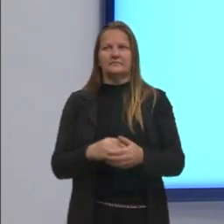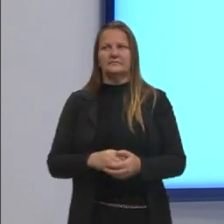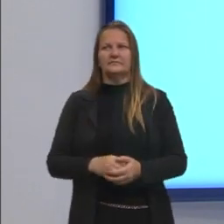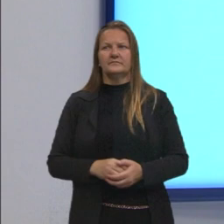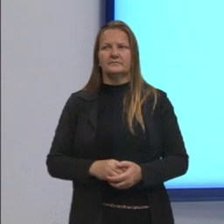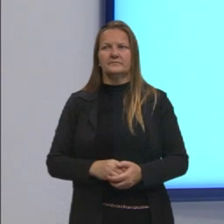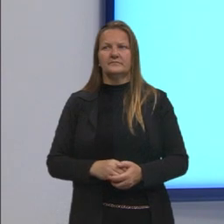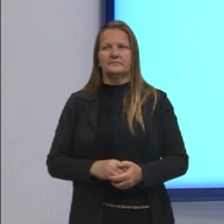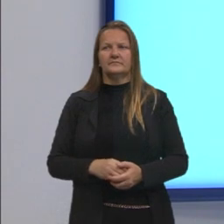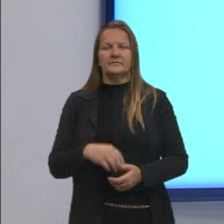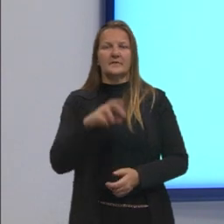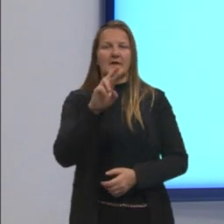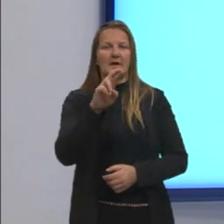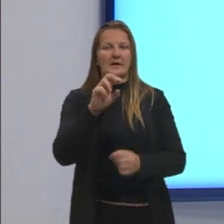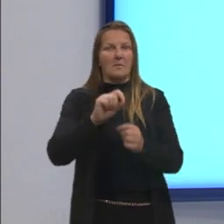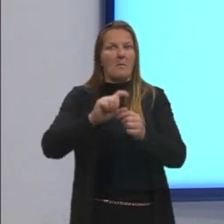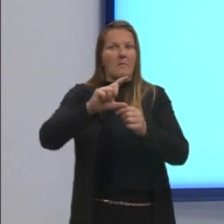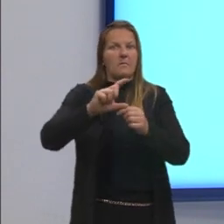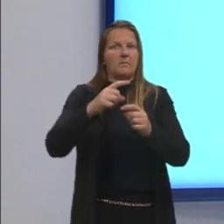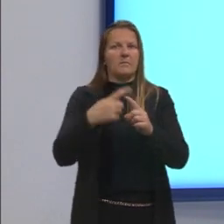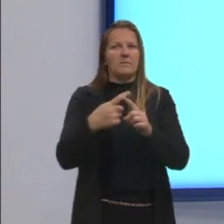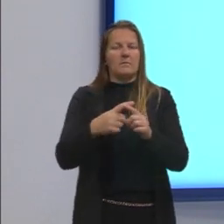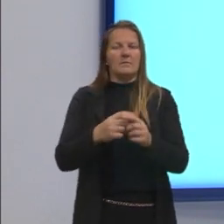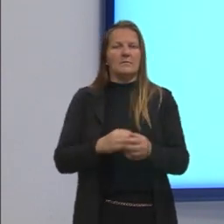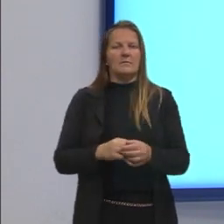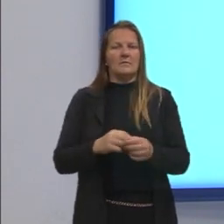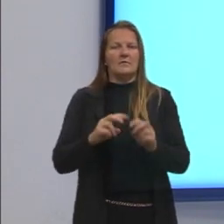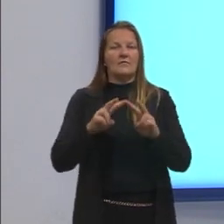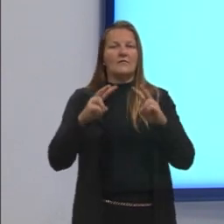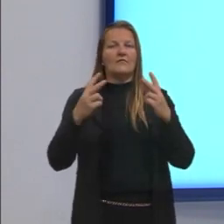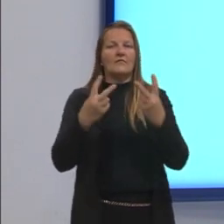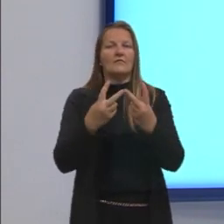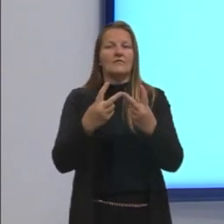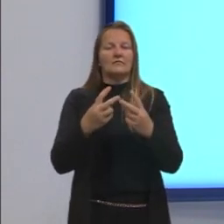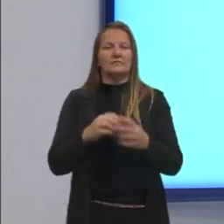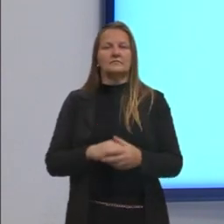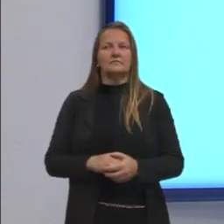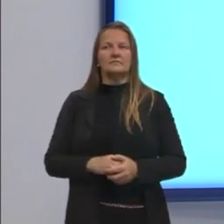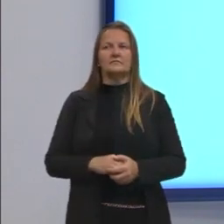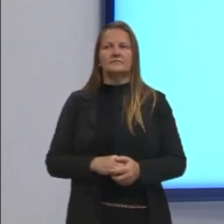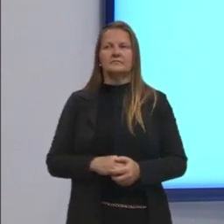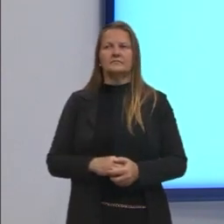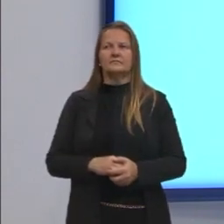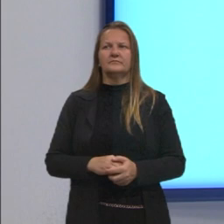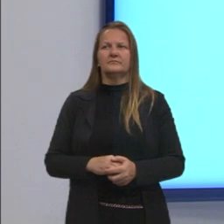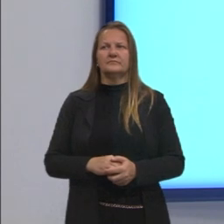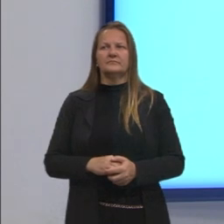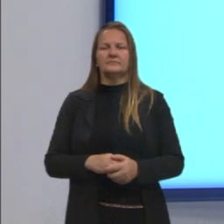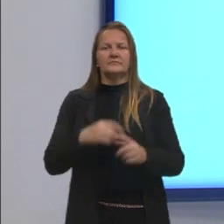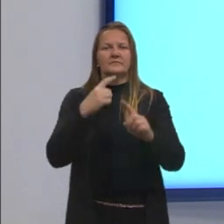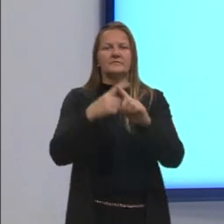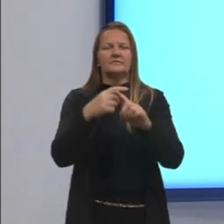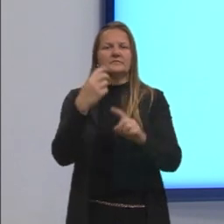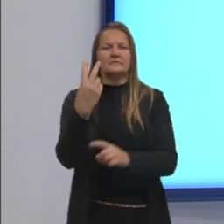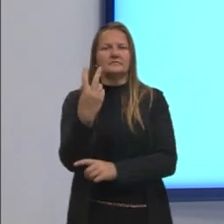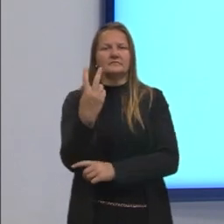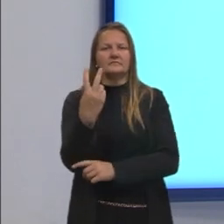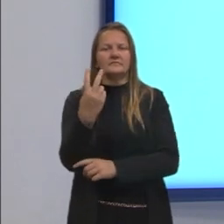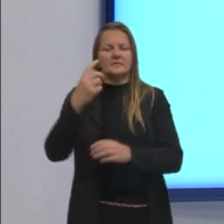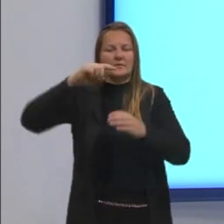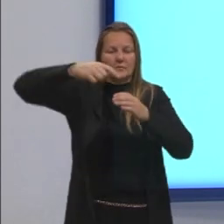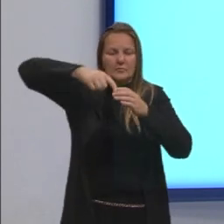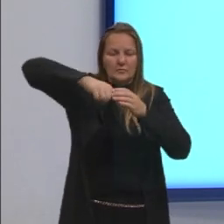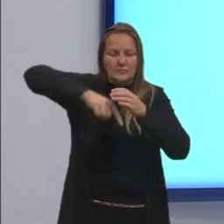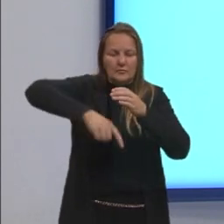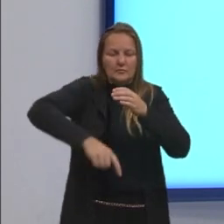eu indiquei por r maiúsculo porque seria o volume final o raio tá maior e ainda vezes dois porque a profundidade